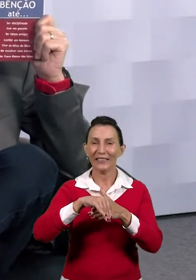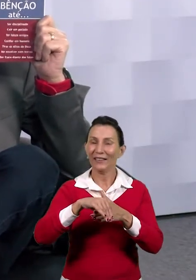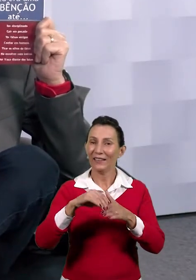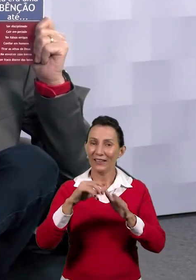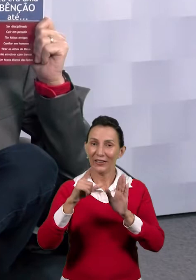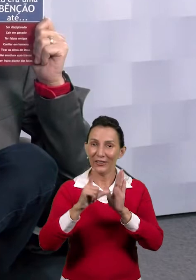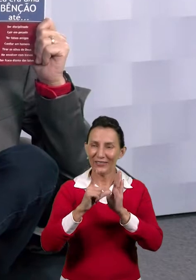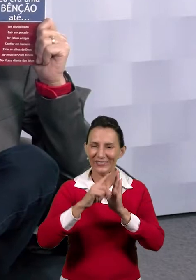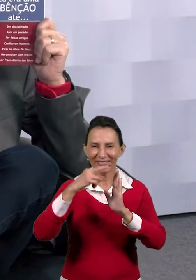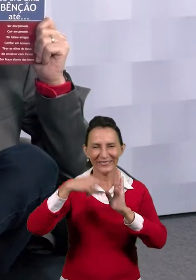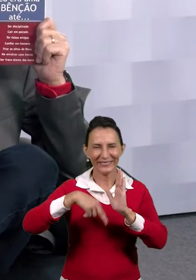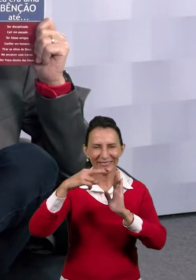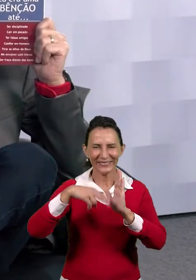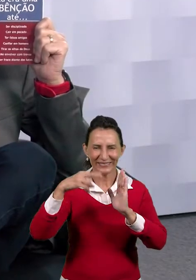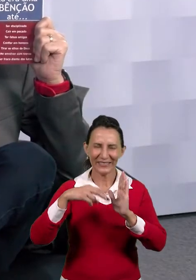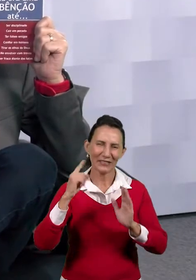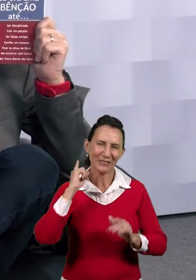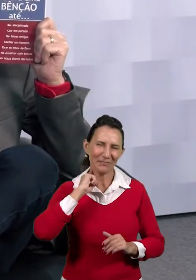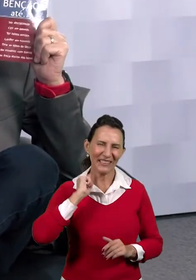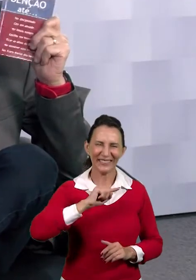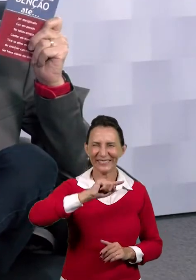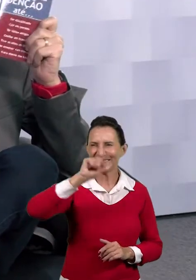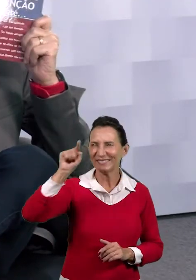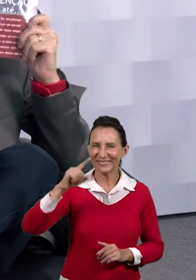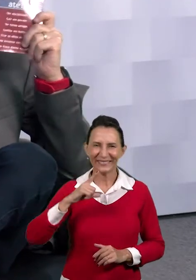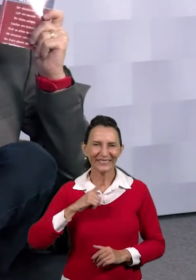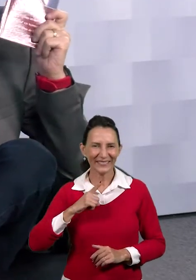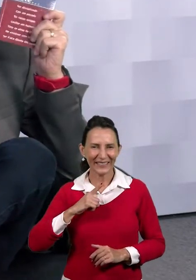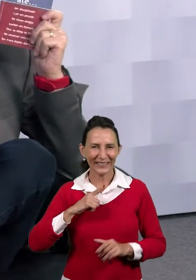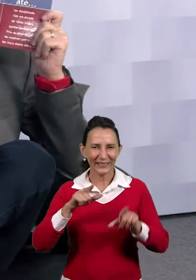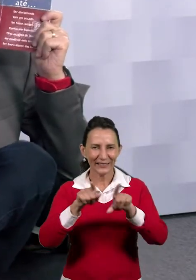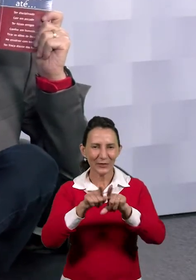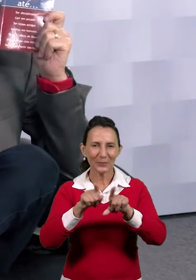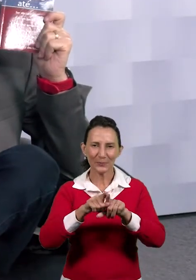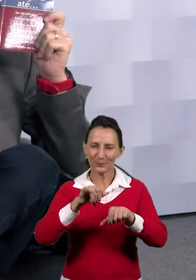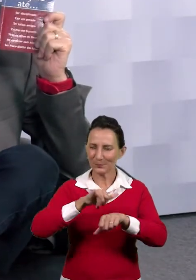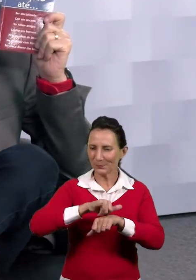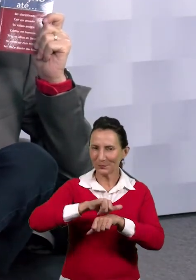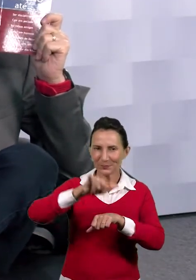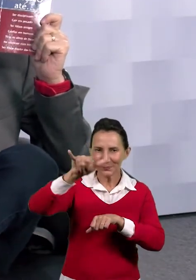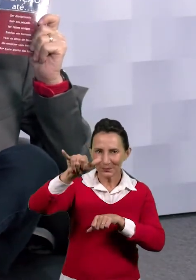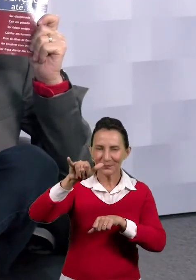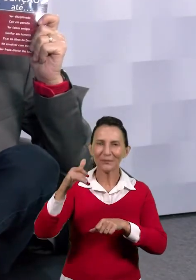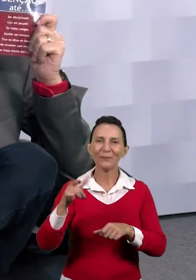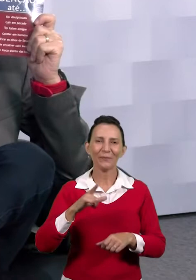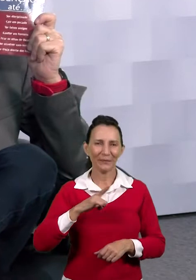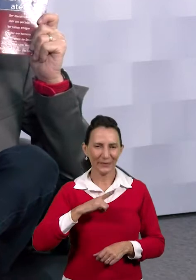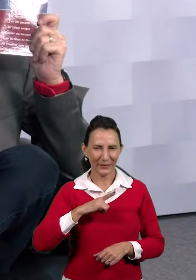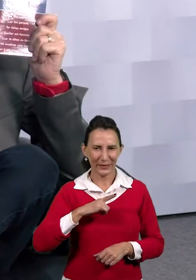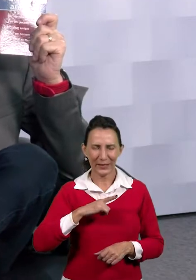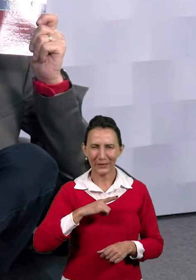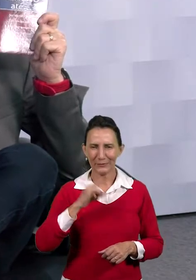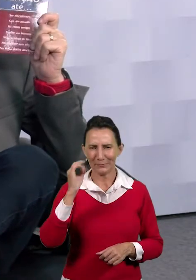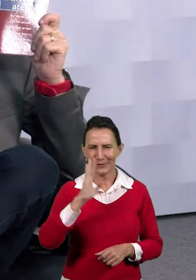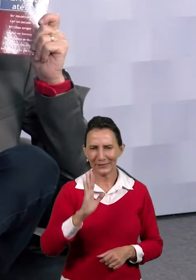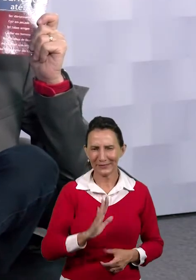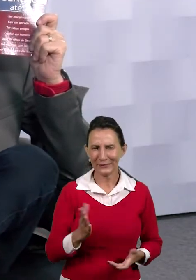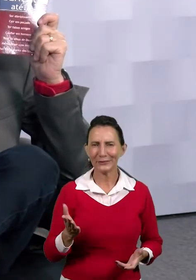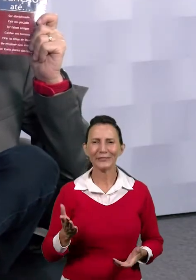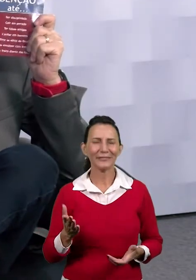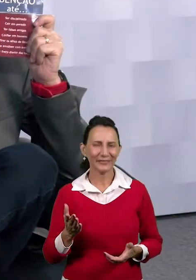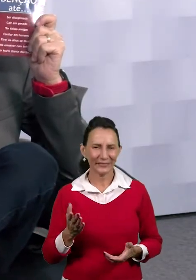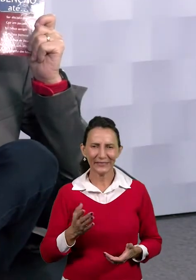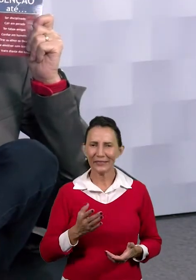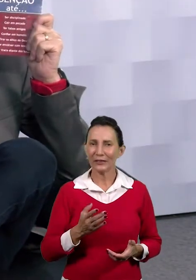por toda Minas Gerais. Você encontra nos aeroportos de todo o Brasil, você encontra